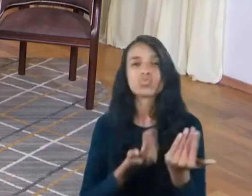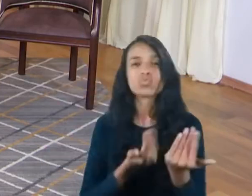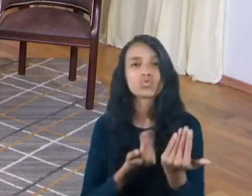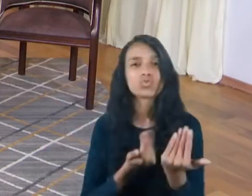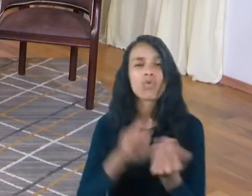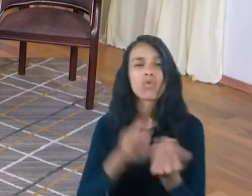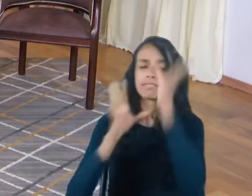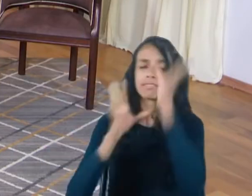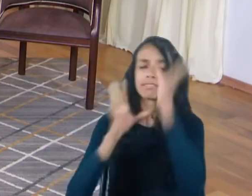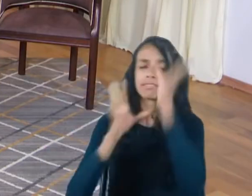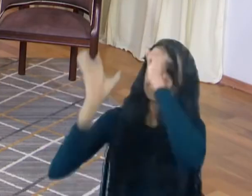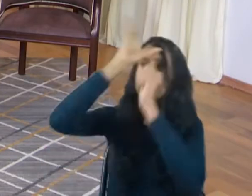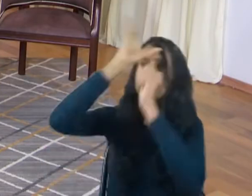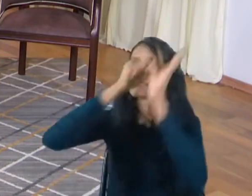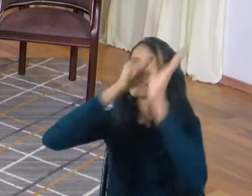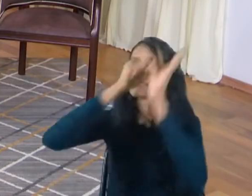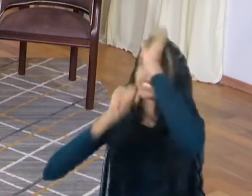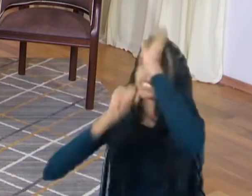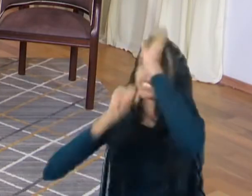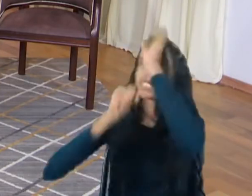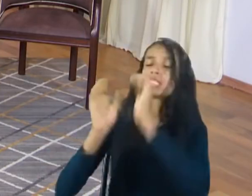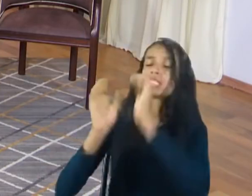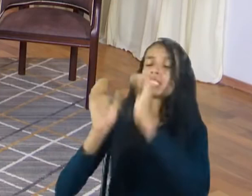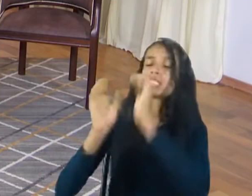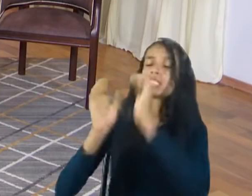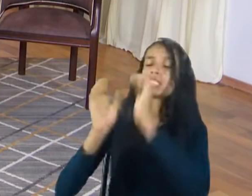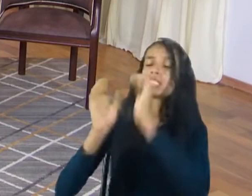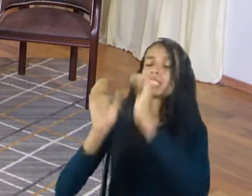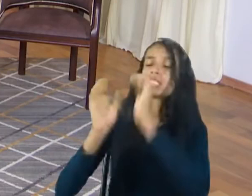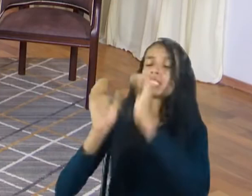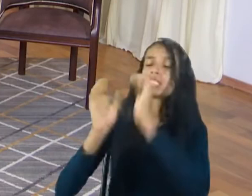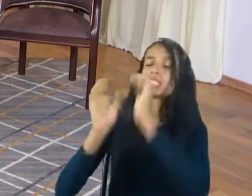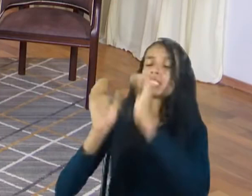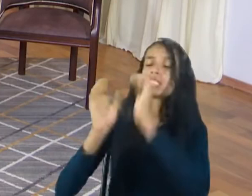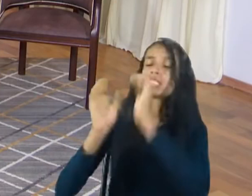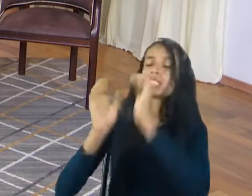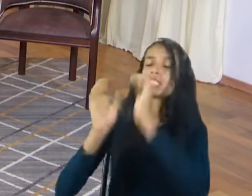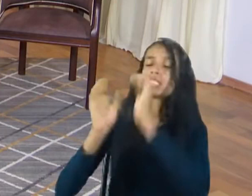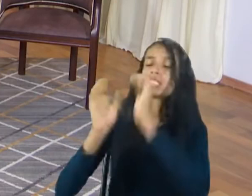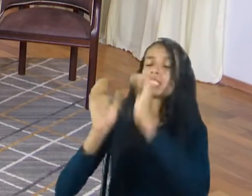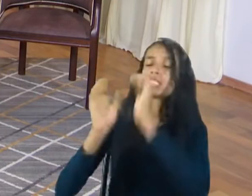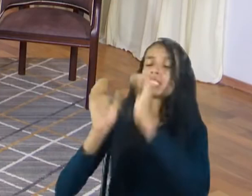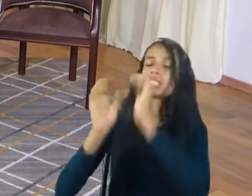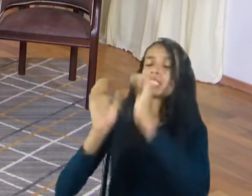Deus. Diz as Escrituras que a igreja